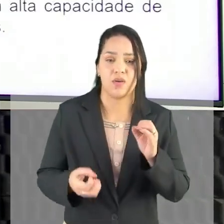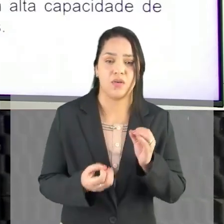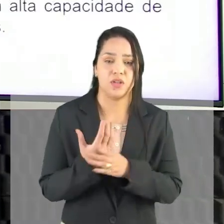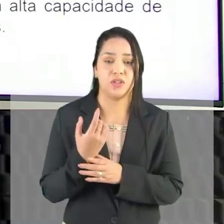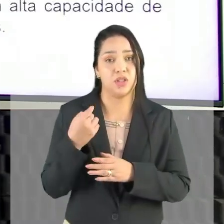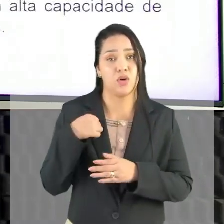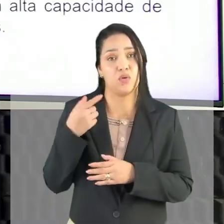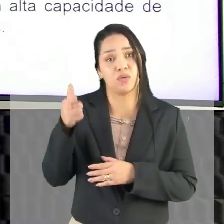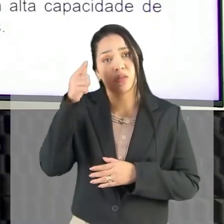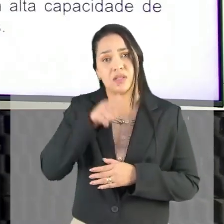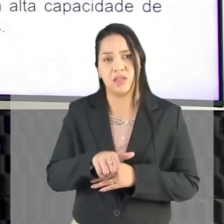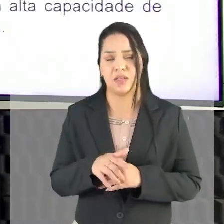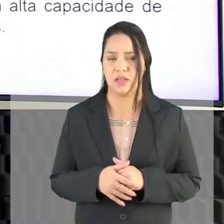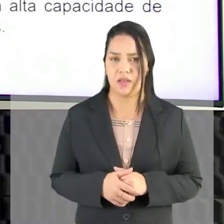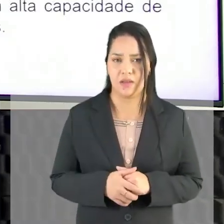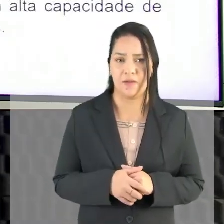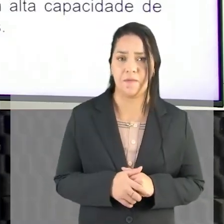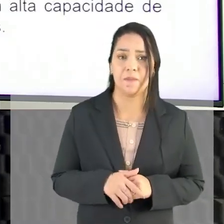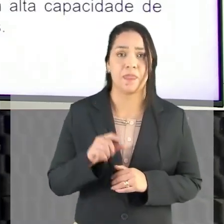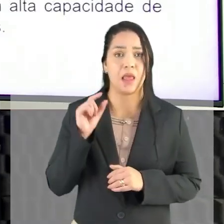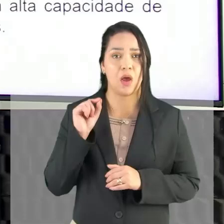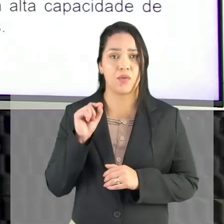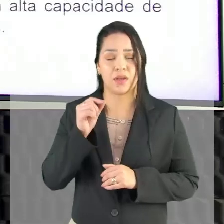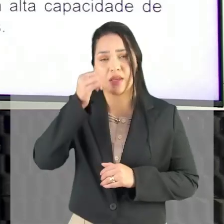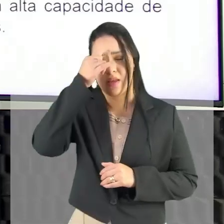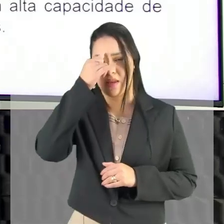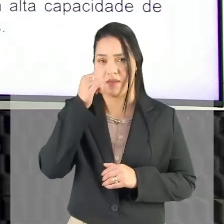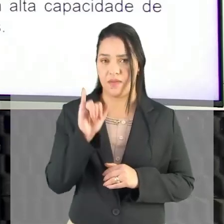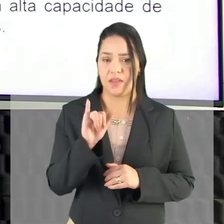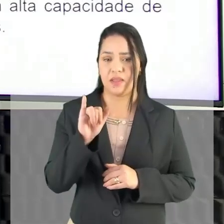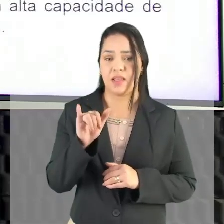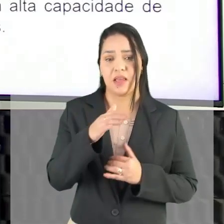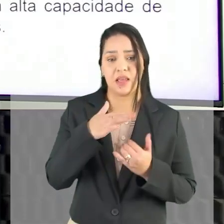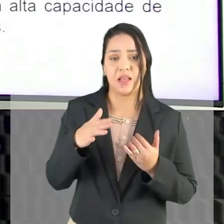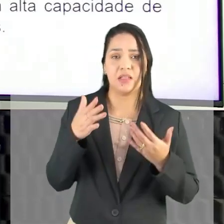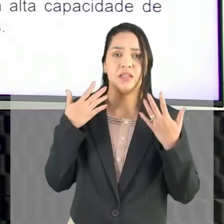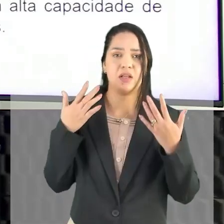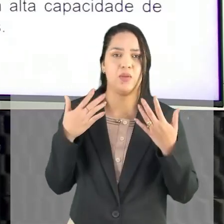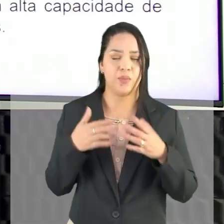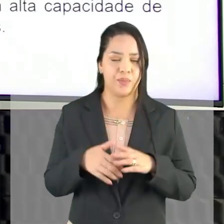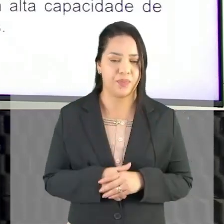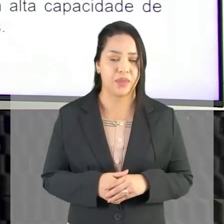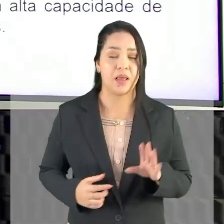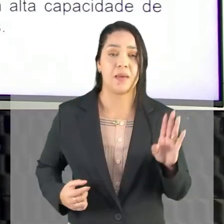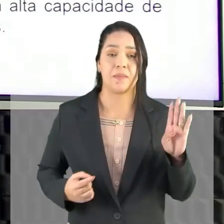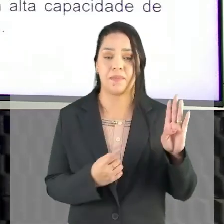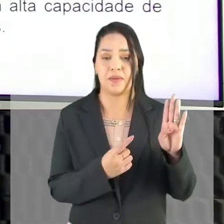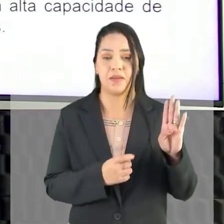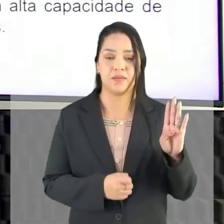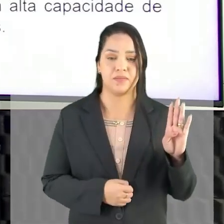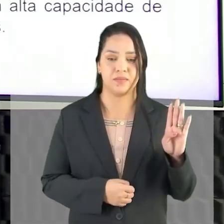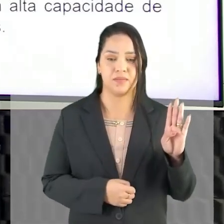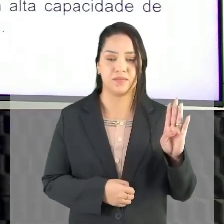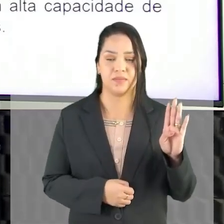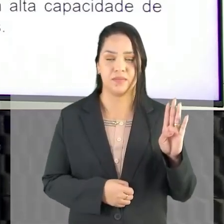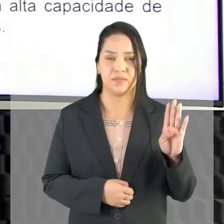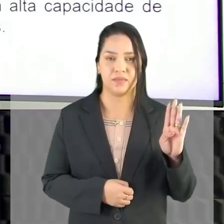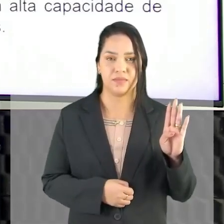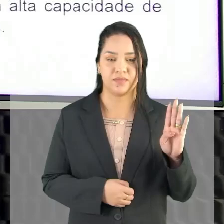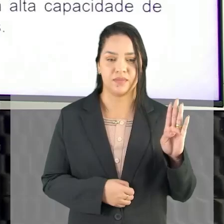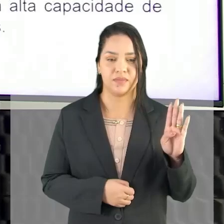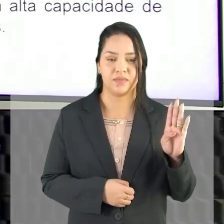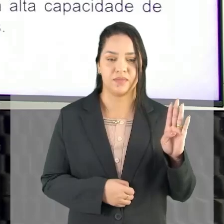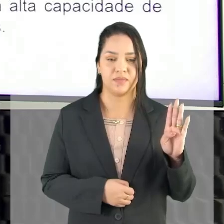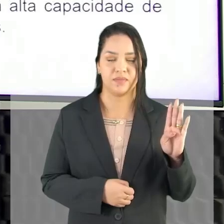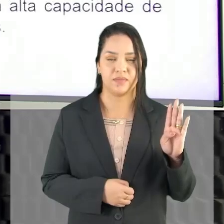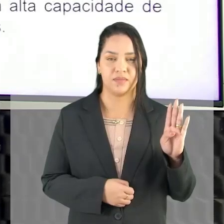que eu vou conseguir isso. Na verdade, isso aqui é um fator que combate a ilha de calor. B, pela recomposição de áreas verdes